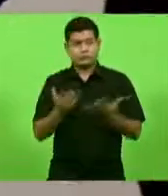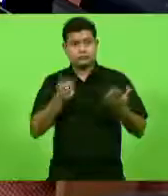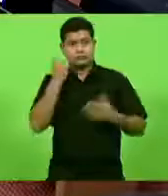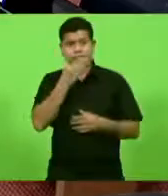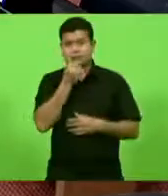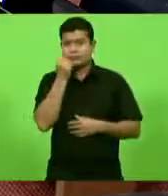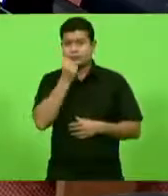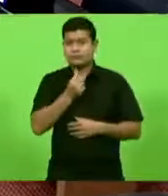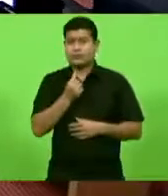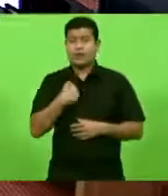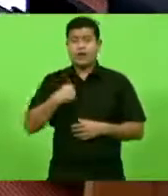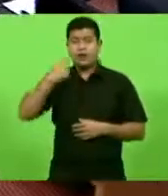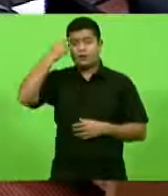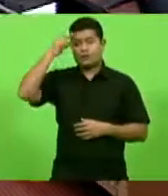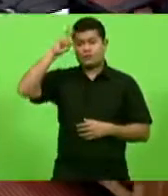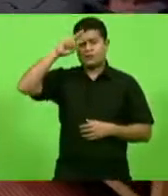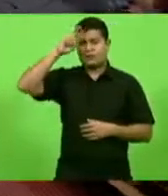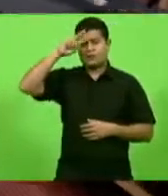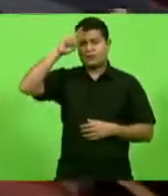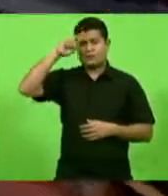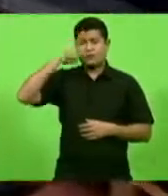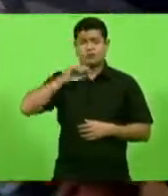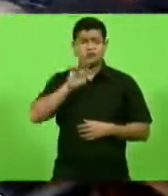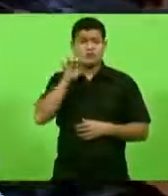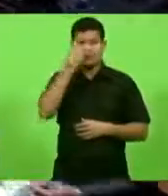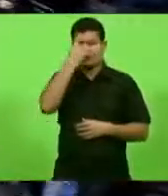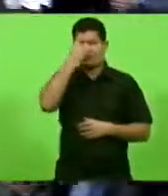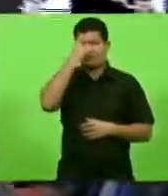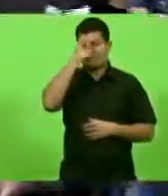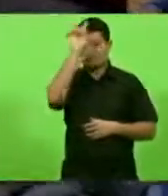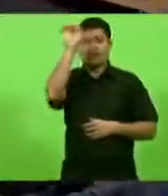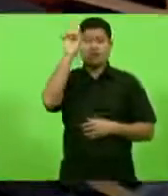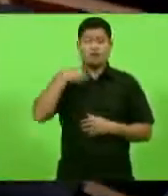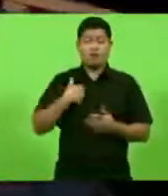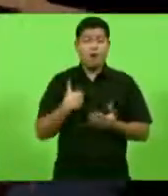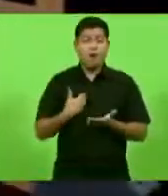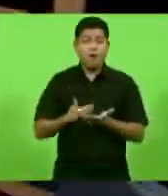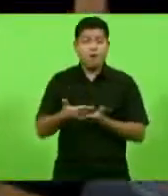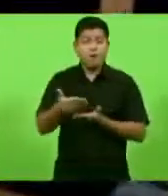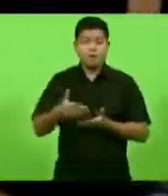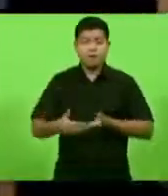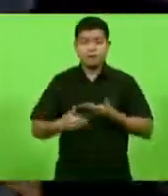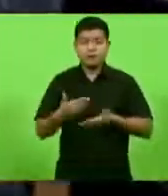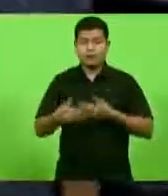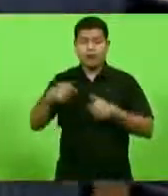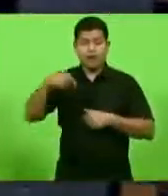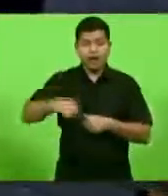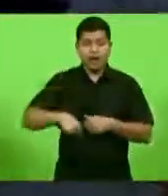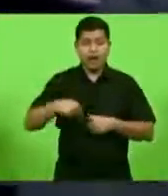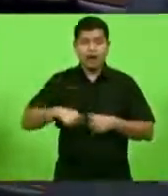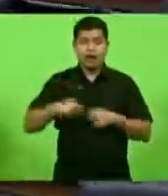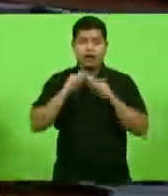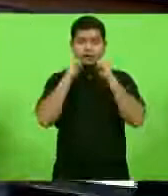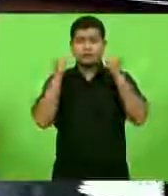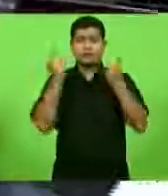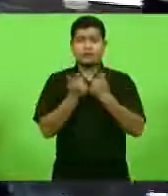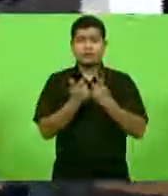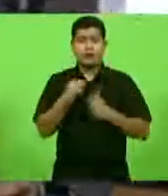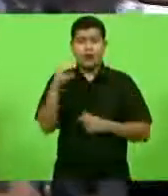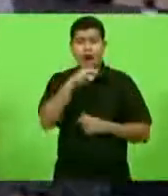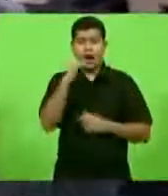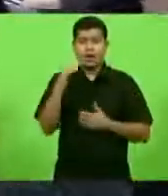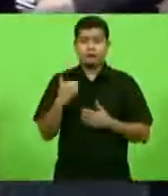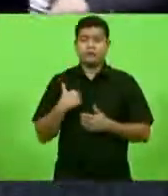esse projeto, ou a ideia, começou a transitar aqui nessa casa, eu imediatamente fui contactado com